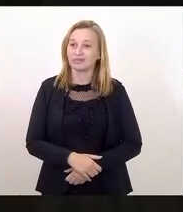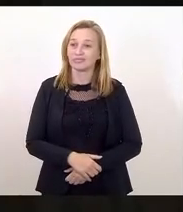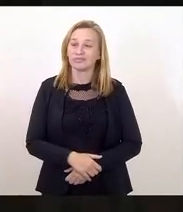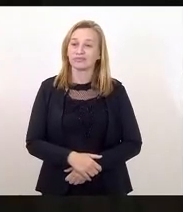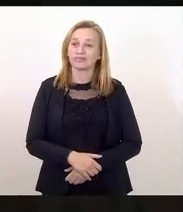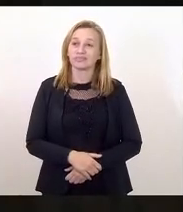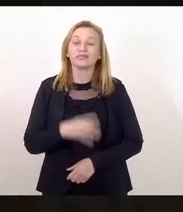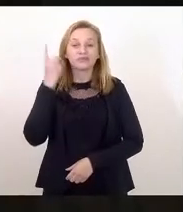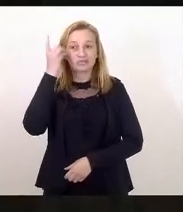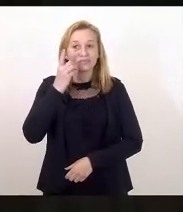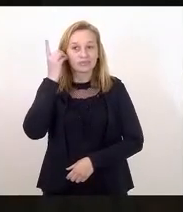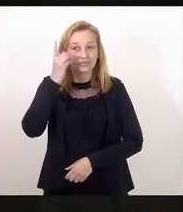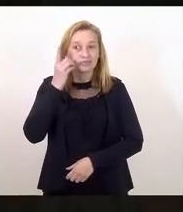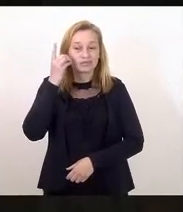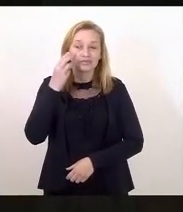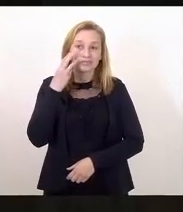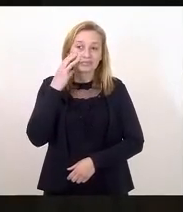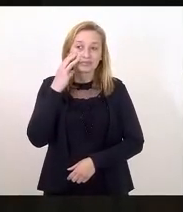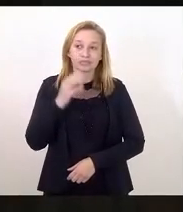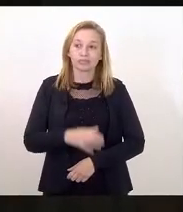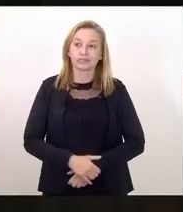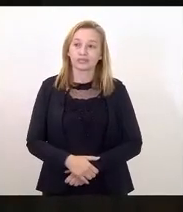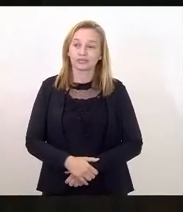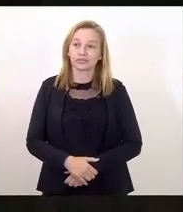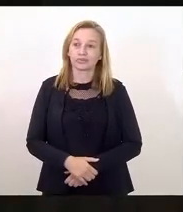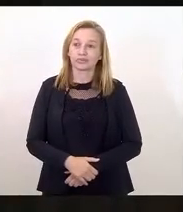Deputado Valdeque Carneiro.